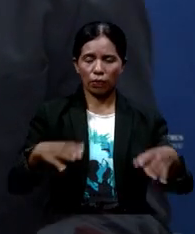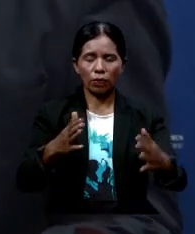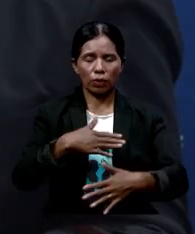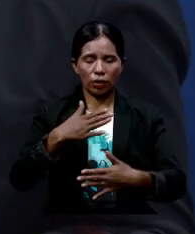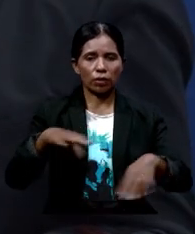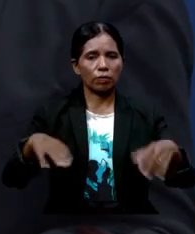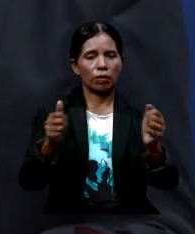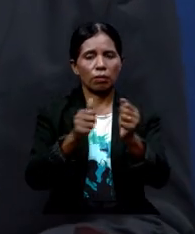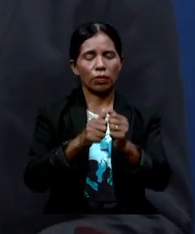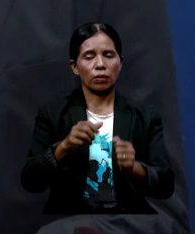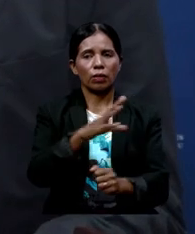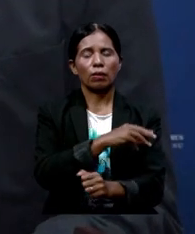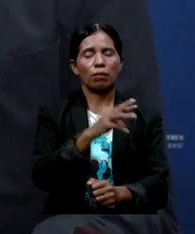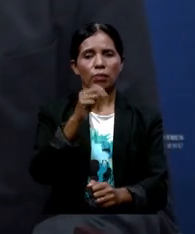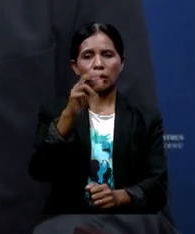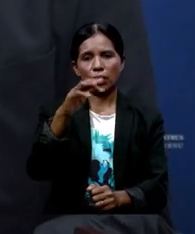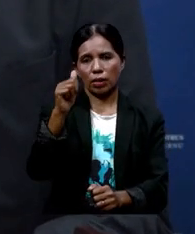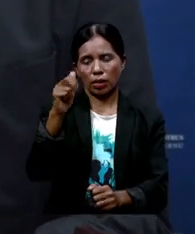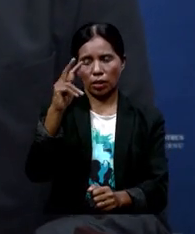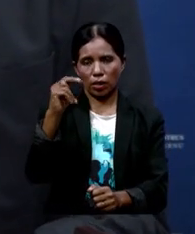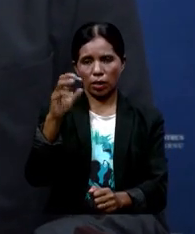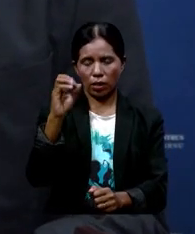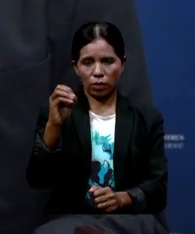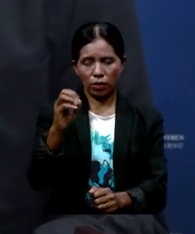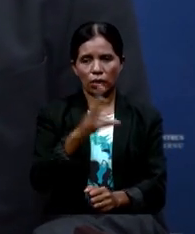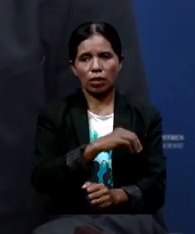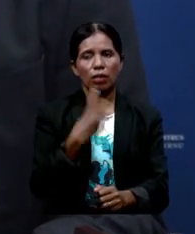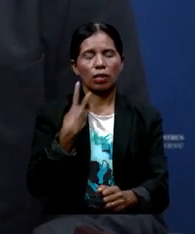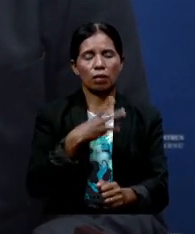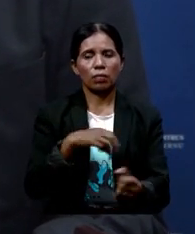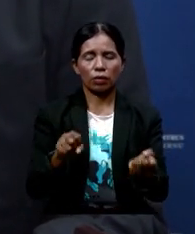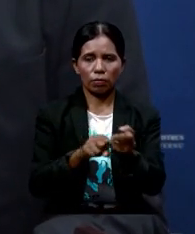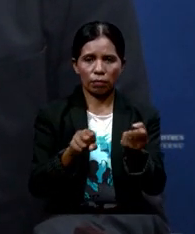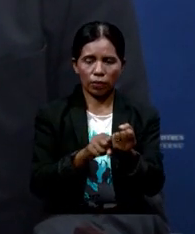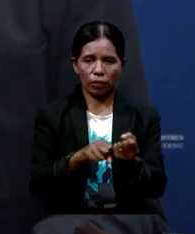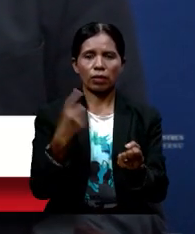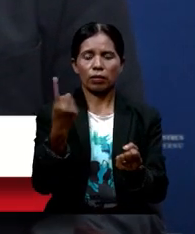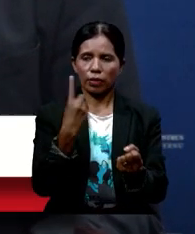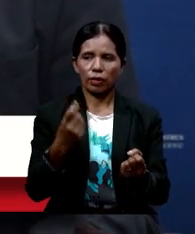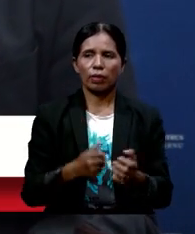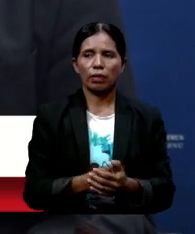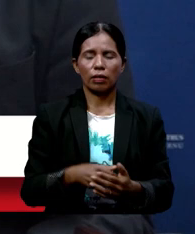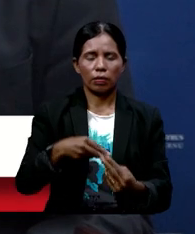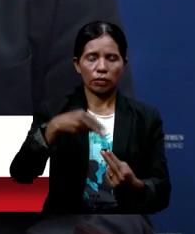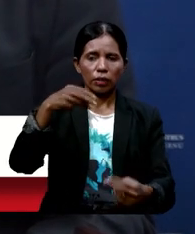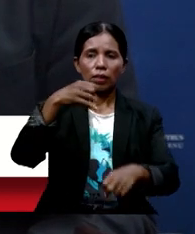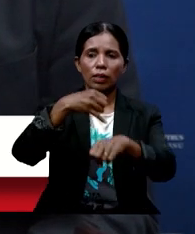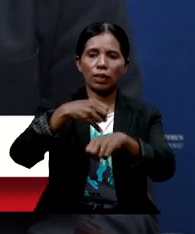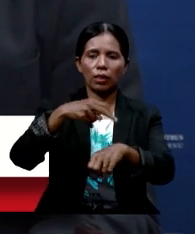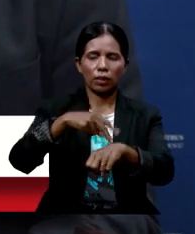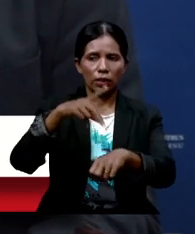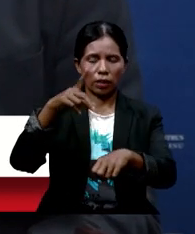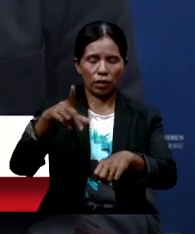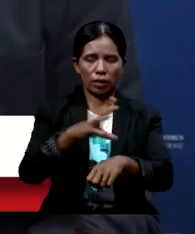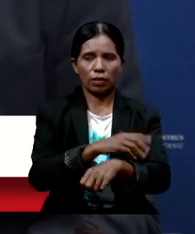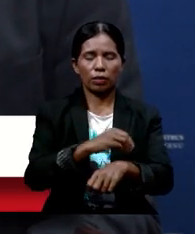UNMICS Joel Pereira for their leadership and support. Nutrisaun International is a